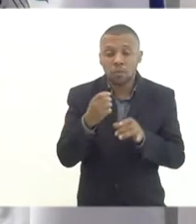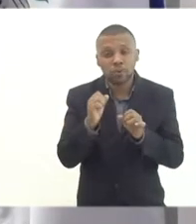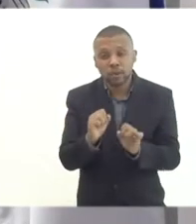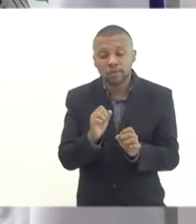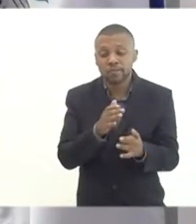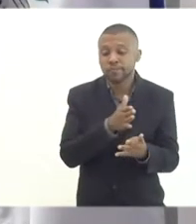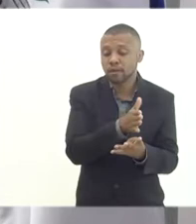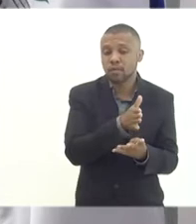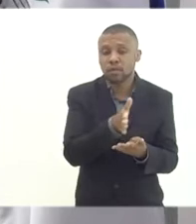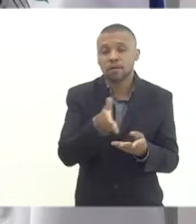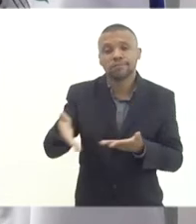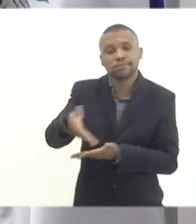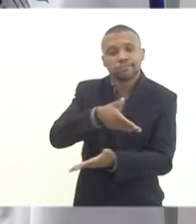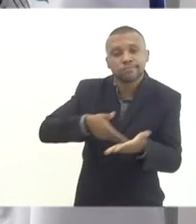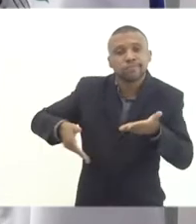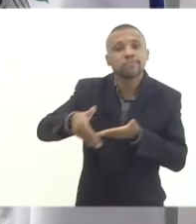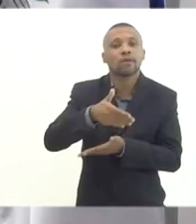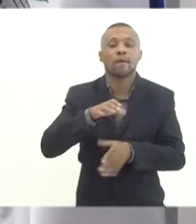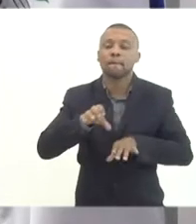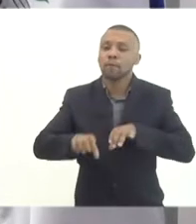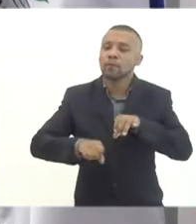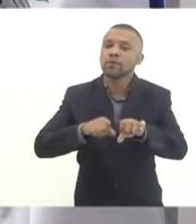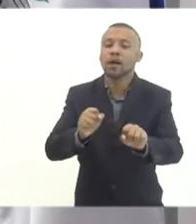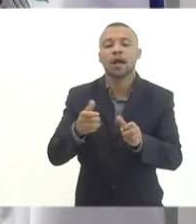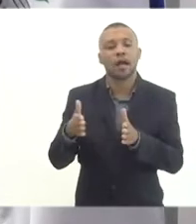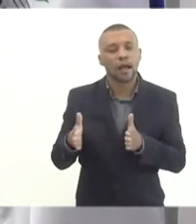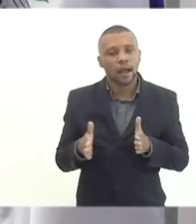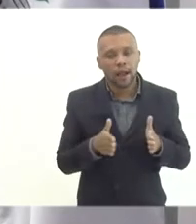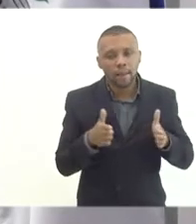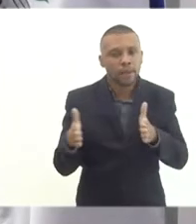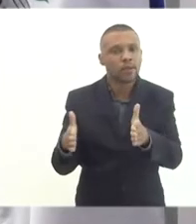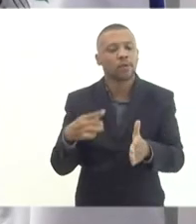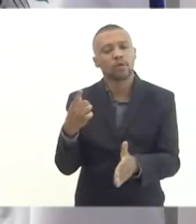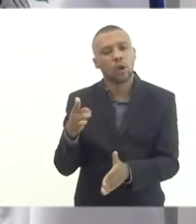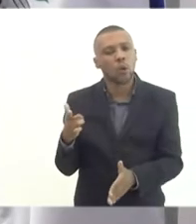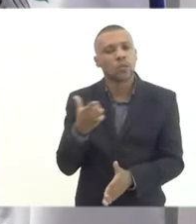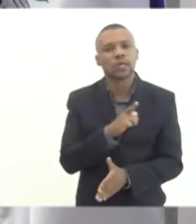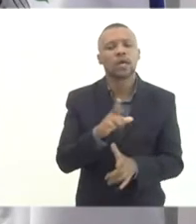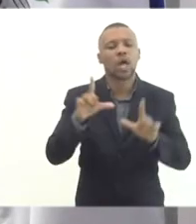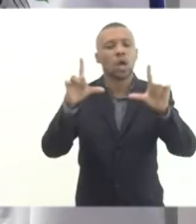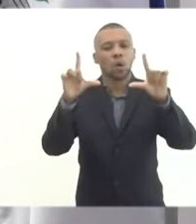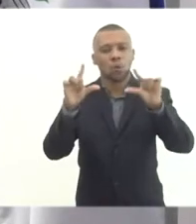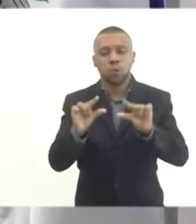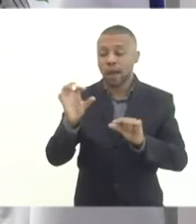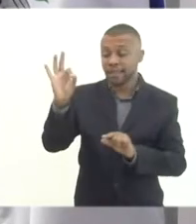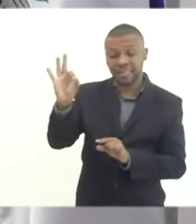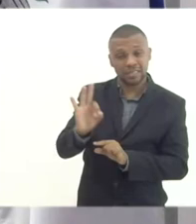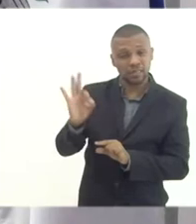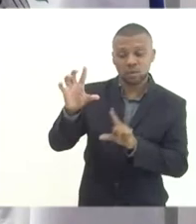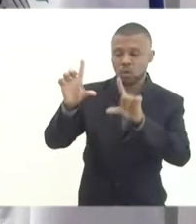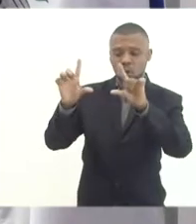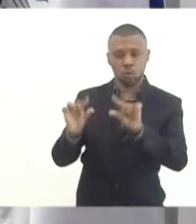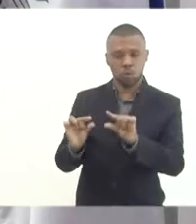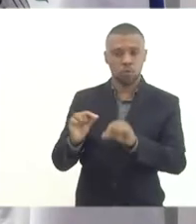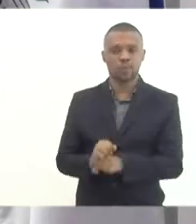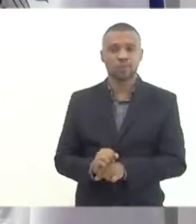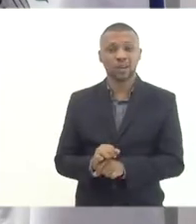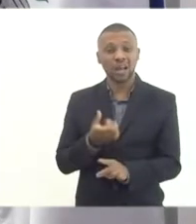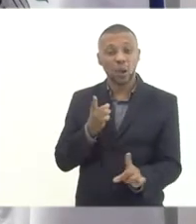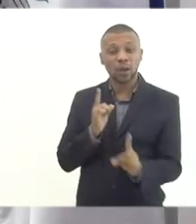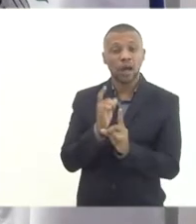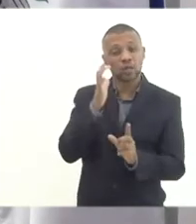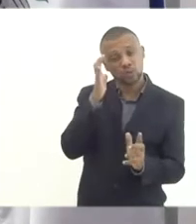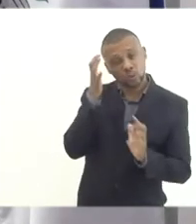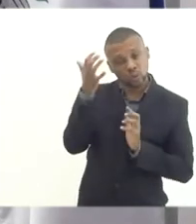quatro mãos buscar caminhos para que possamos diminuir essa essa estatística e encontrar caminhos para